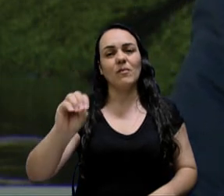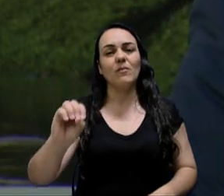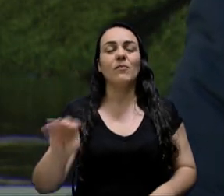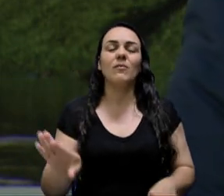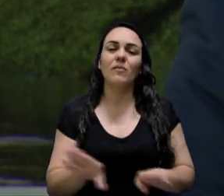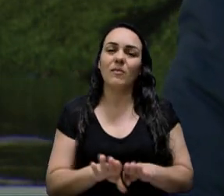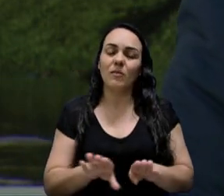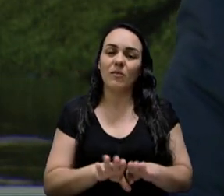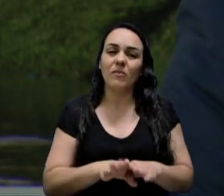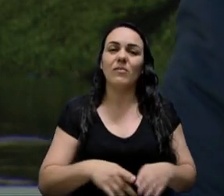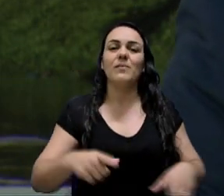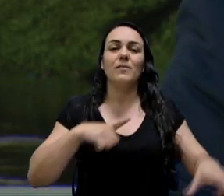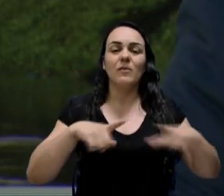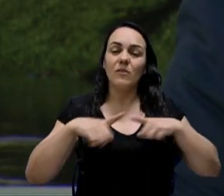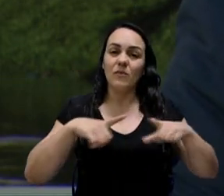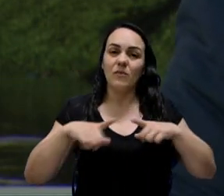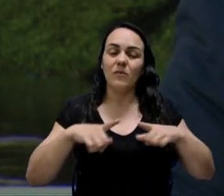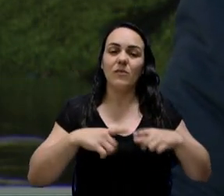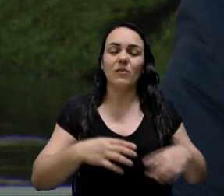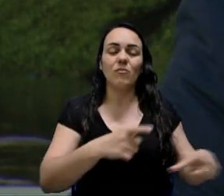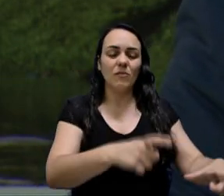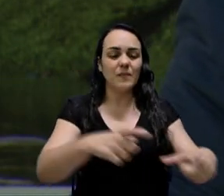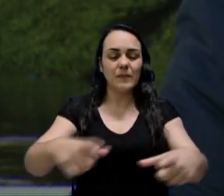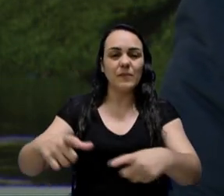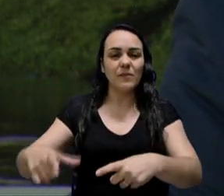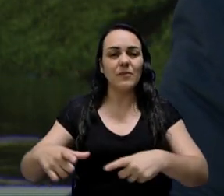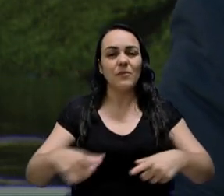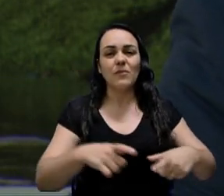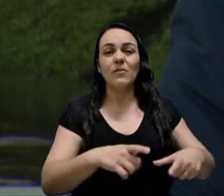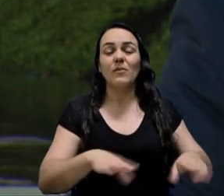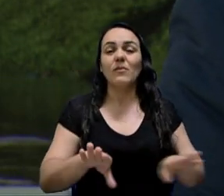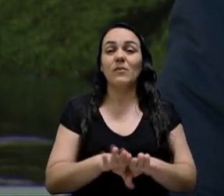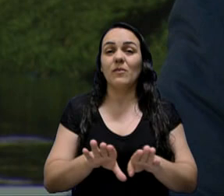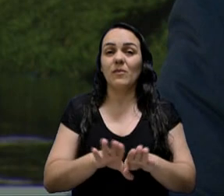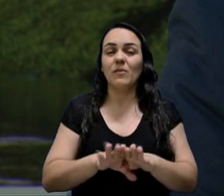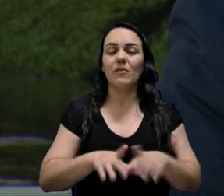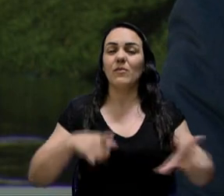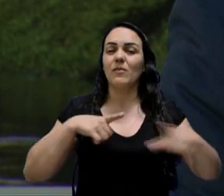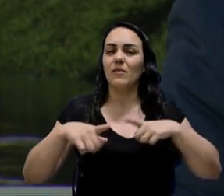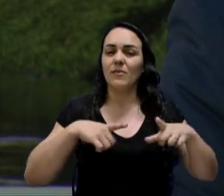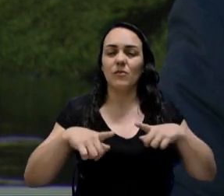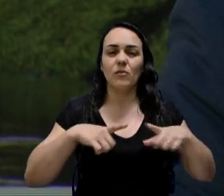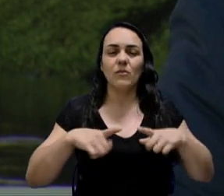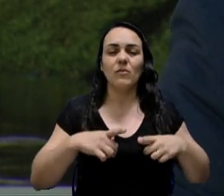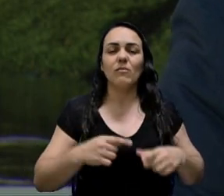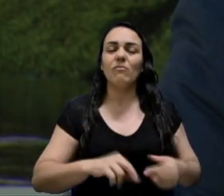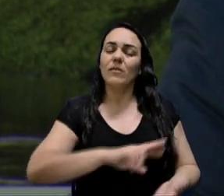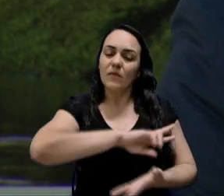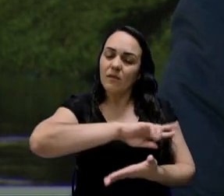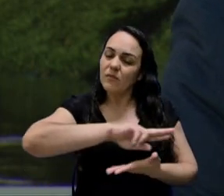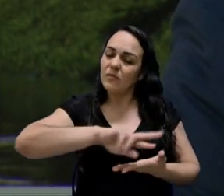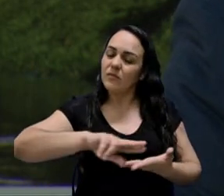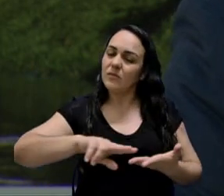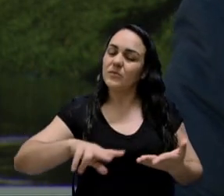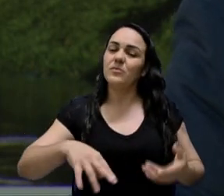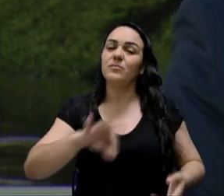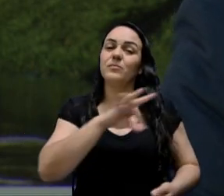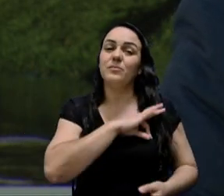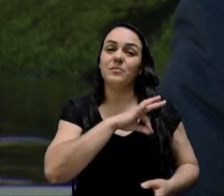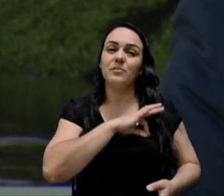Após empenhar suas funções em outras localidades, Dr. Osmar atuou com brilhantismo em várias unidades policiais de